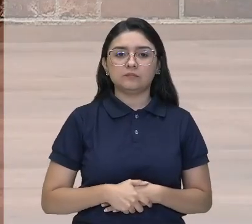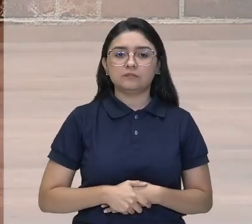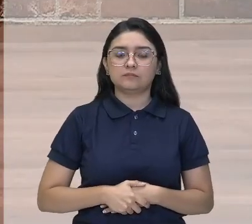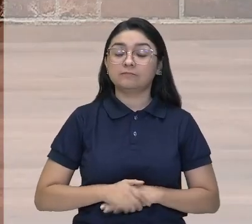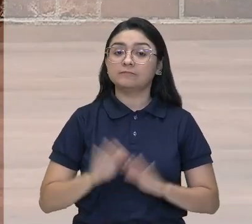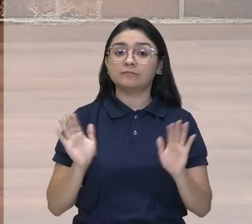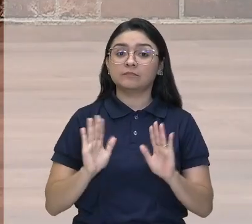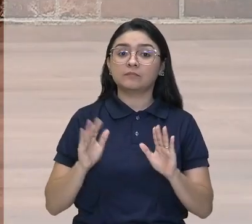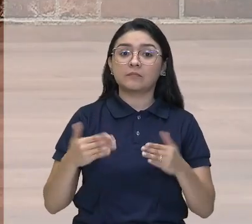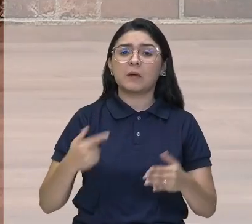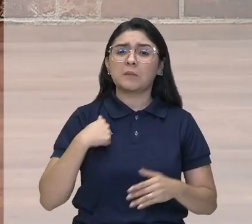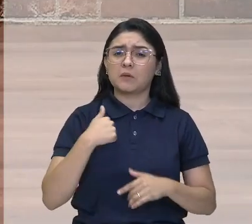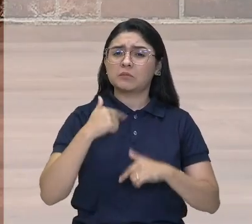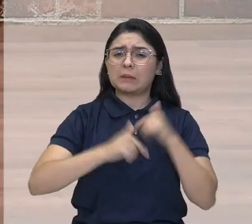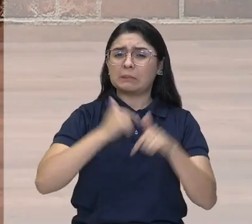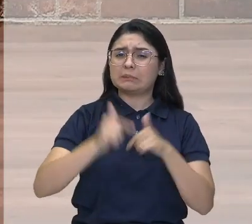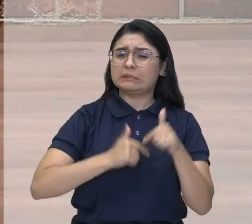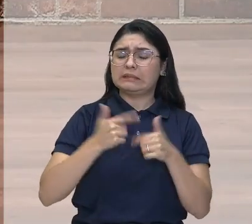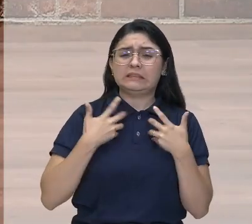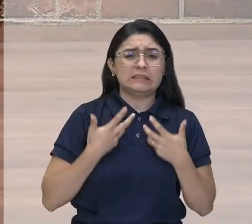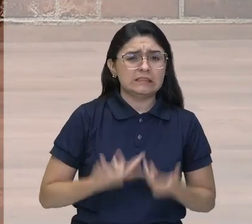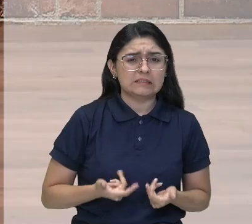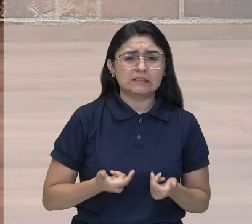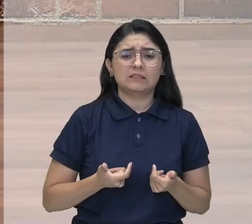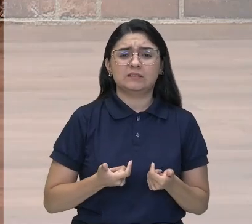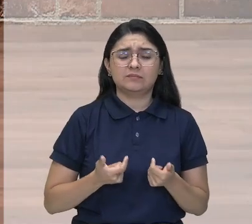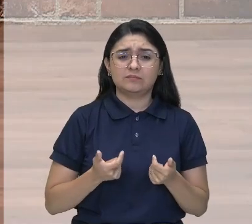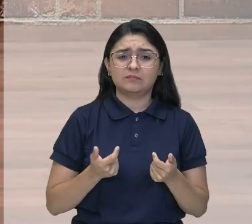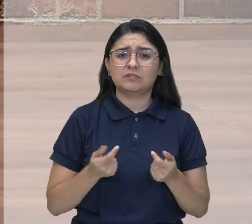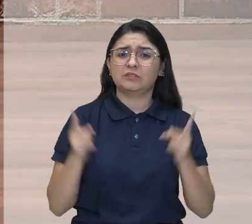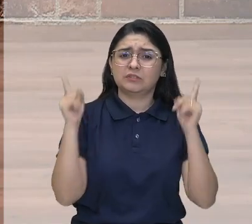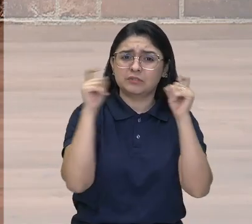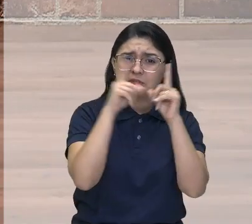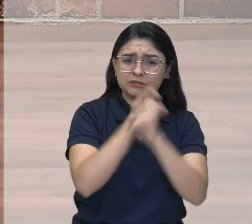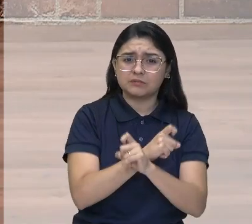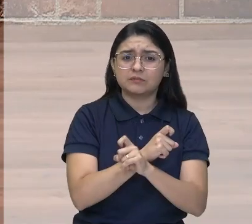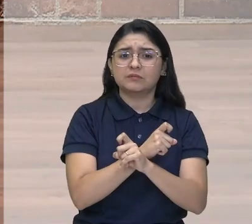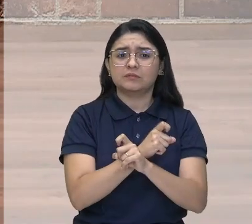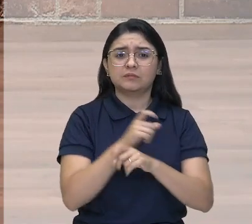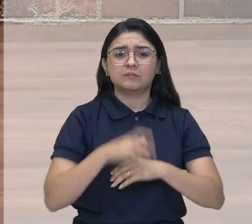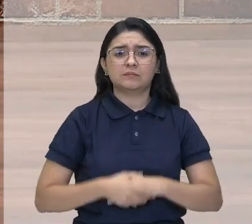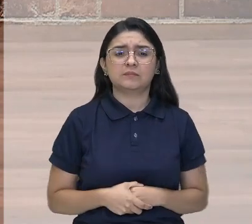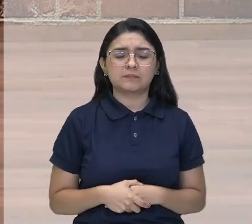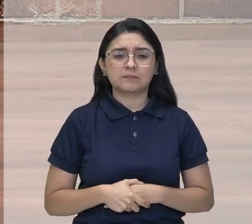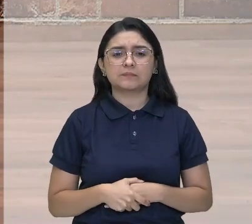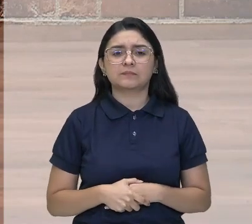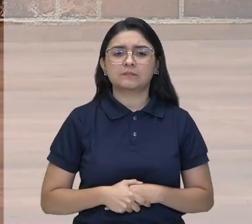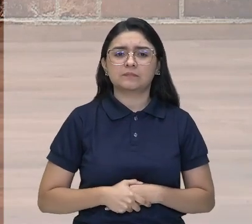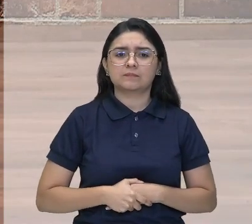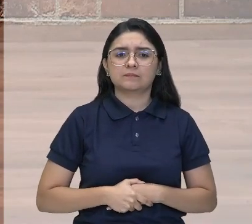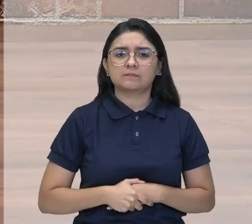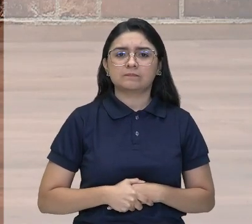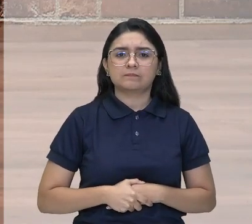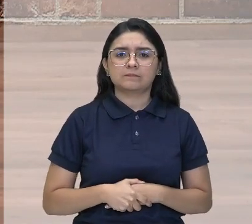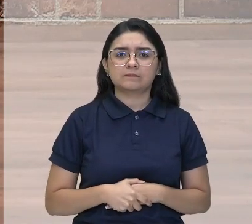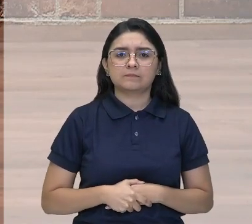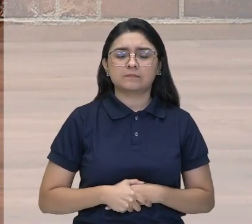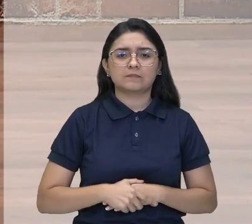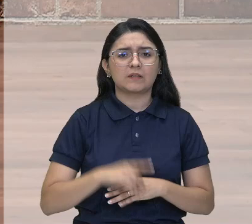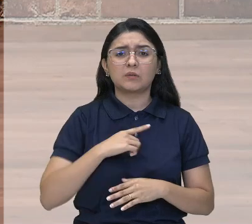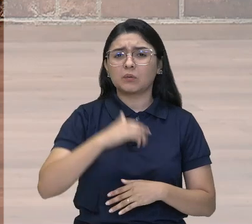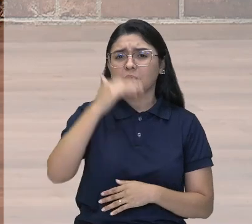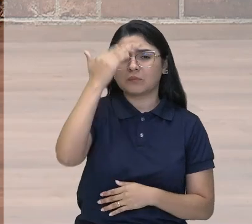Mano, meu trabalho tá me matando, cara. De novo, O pessoal inventa um negócio assim, sem pé nem